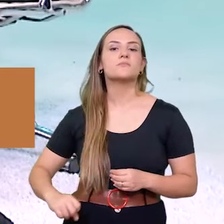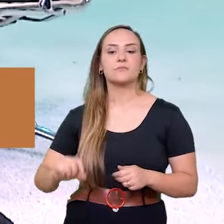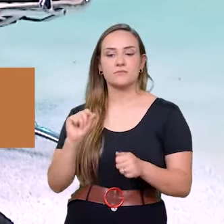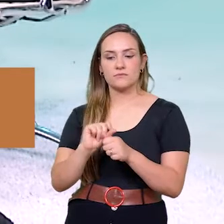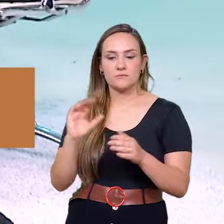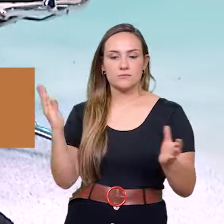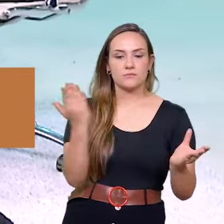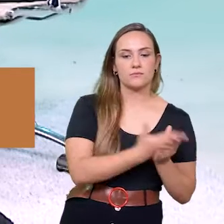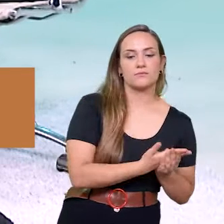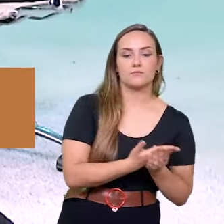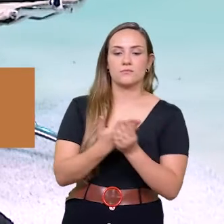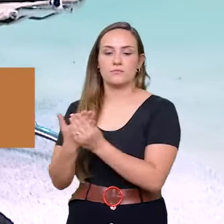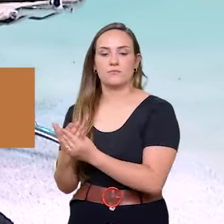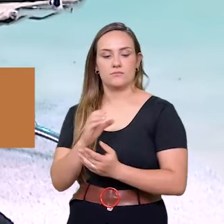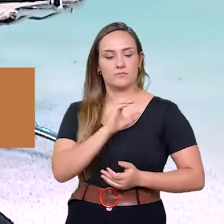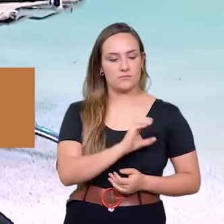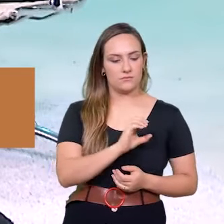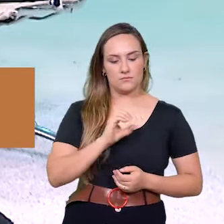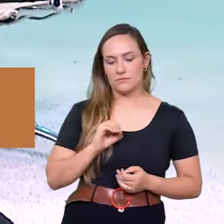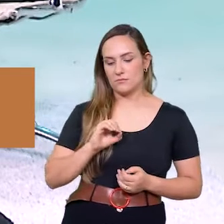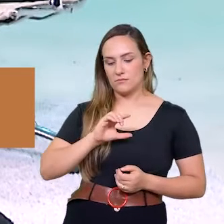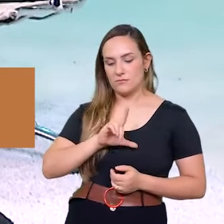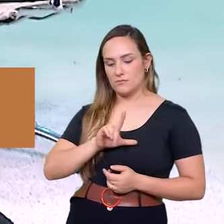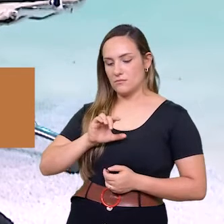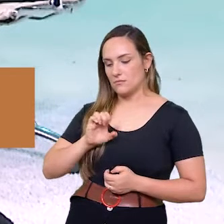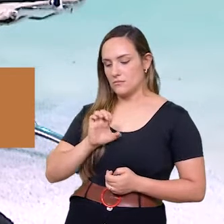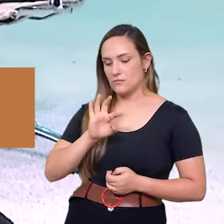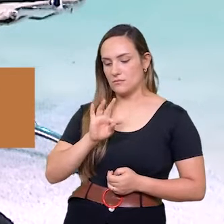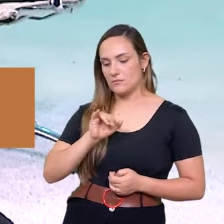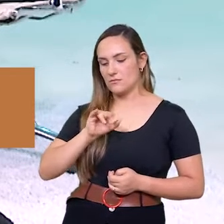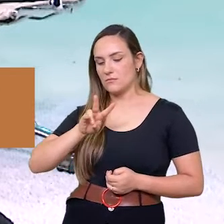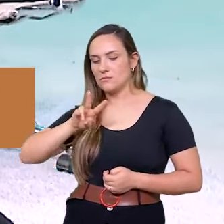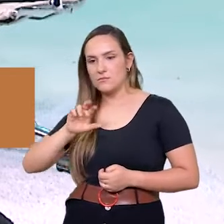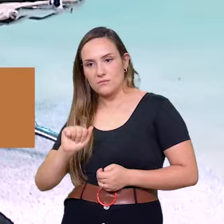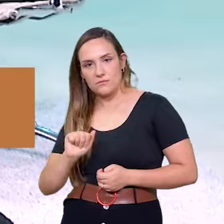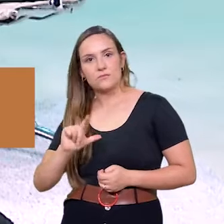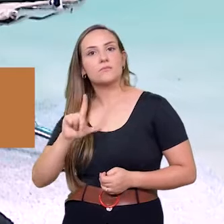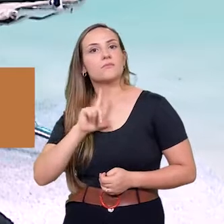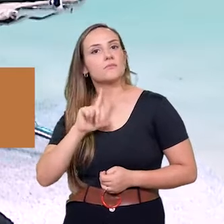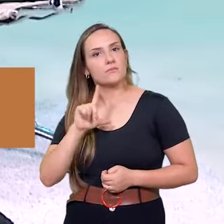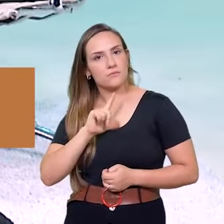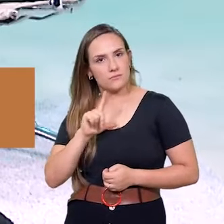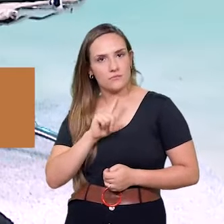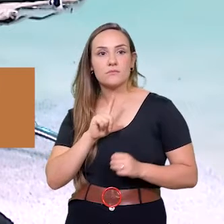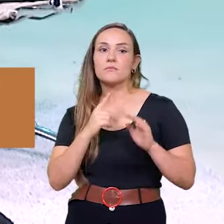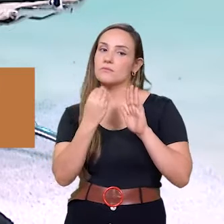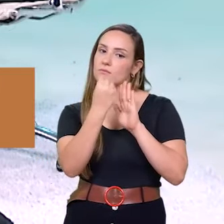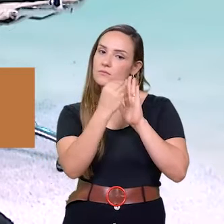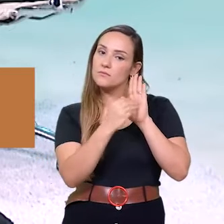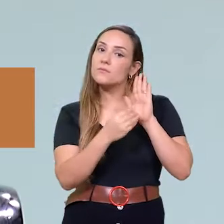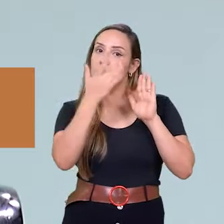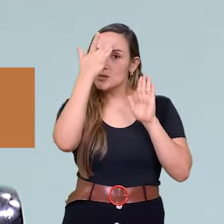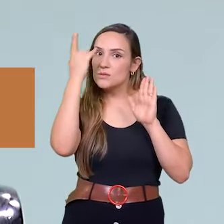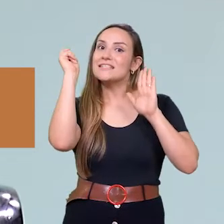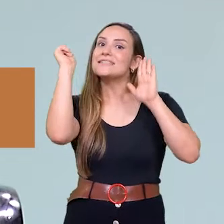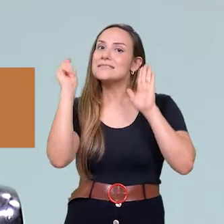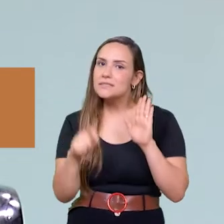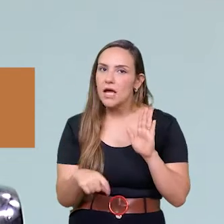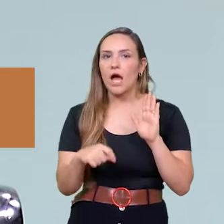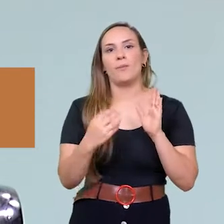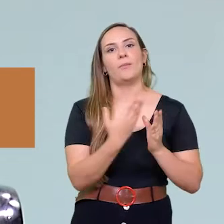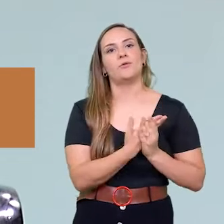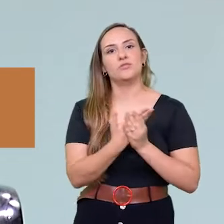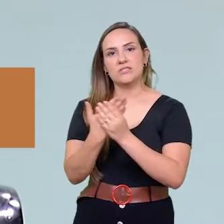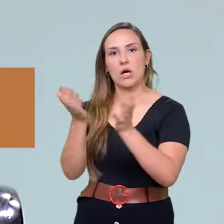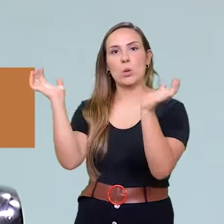ação coletiva, ela tem uma previsão de vários legitimados, né? Legitimados são